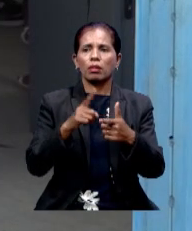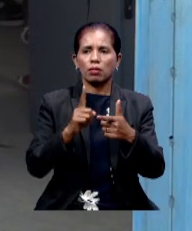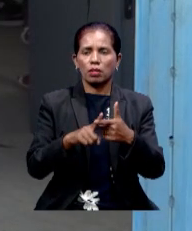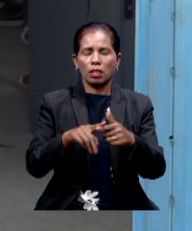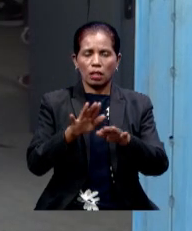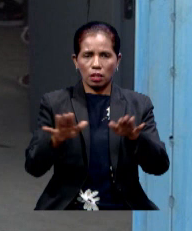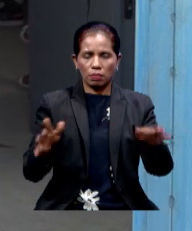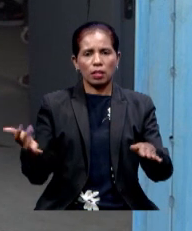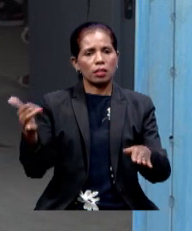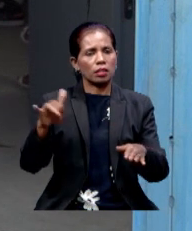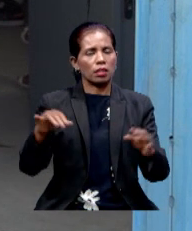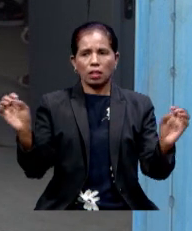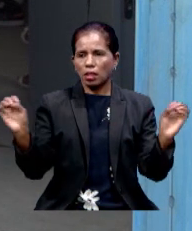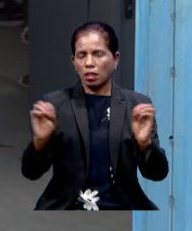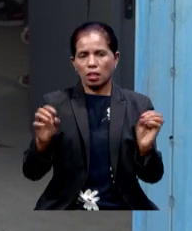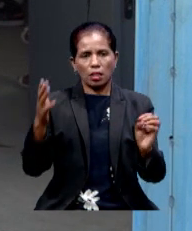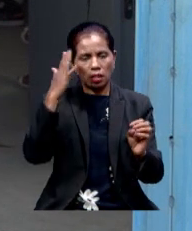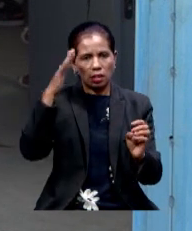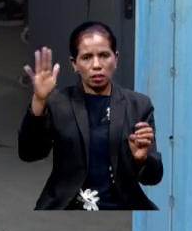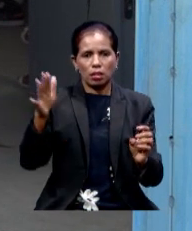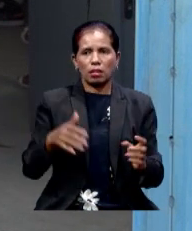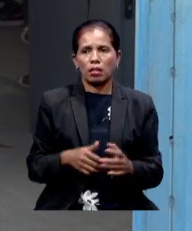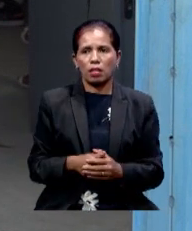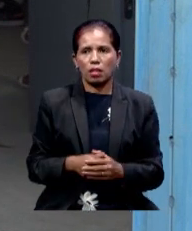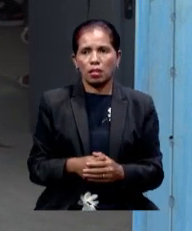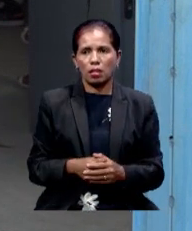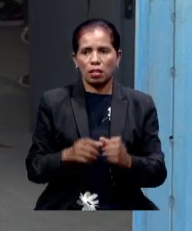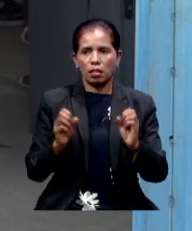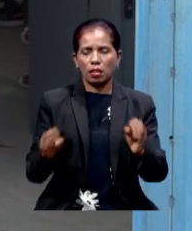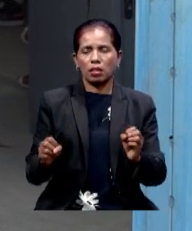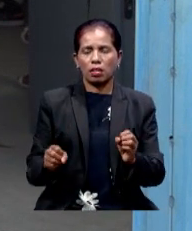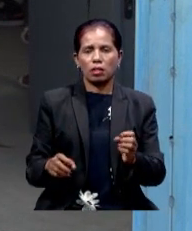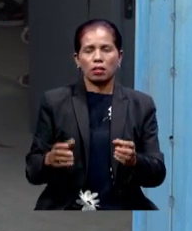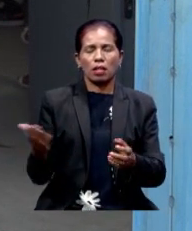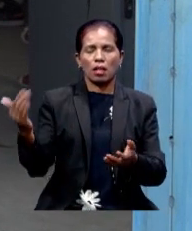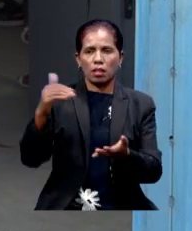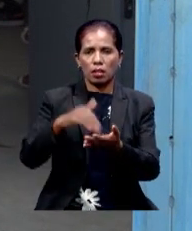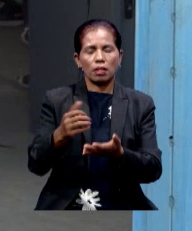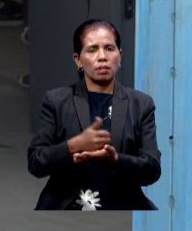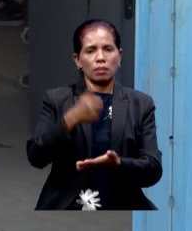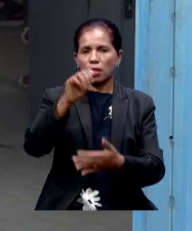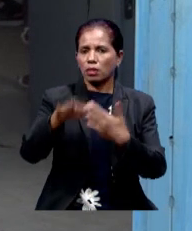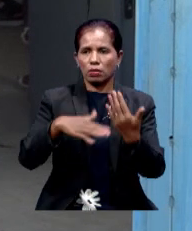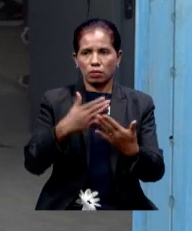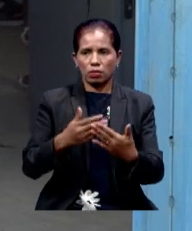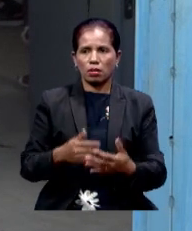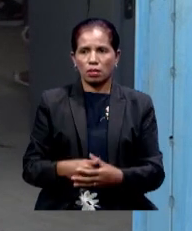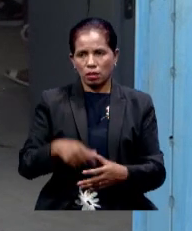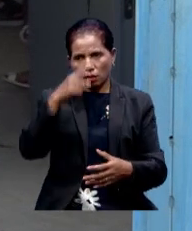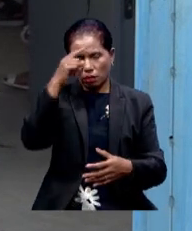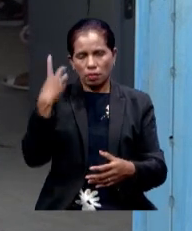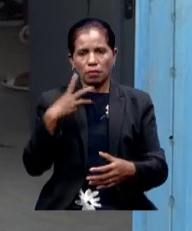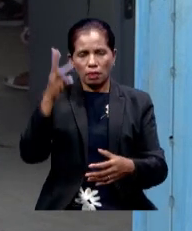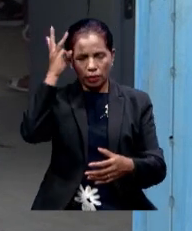kalabar sira nunca mais atu bele reprobado husi exame nasional ne liho tu det tama nem kami